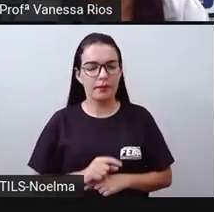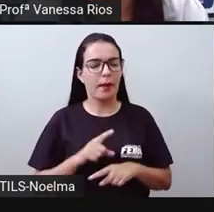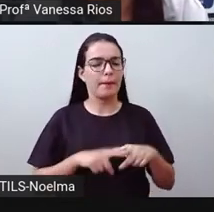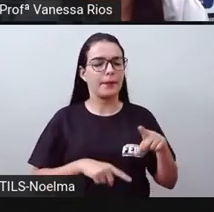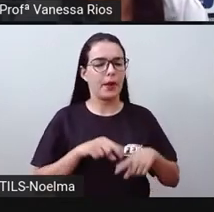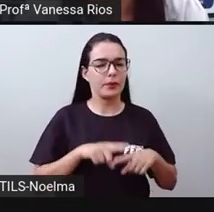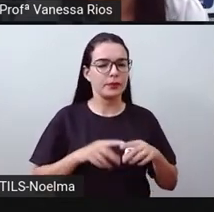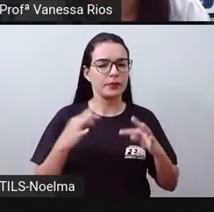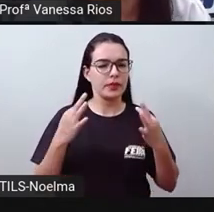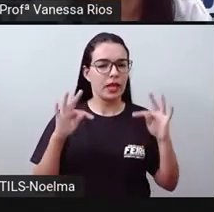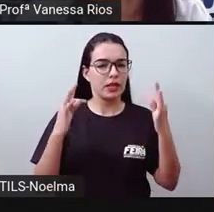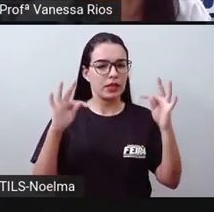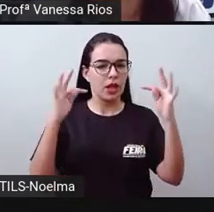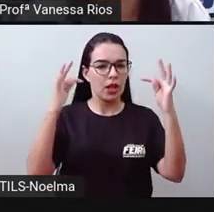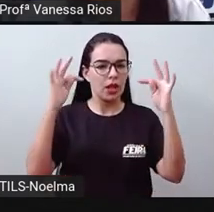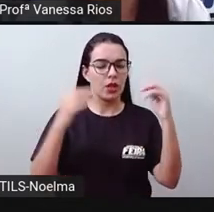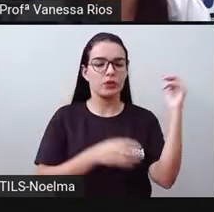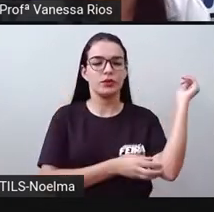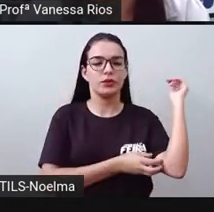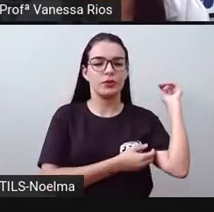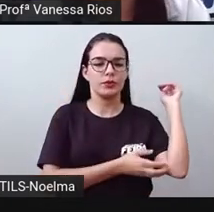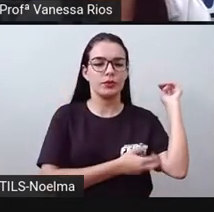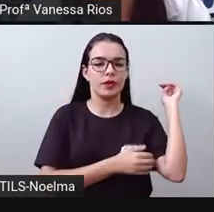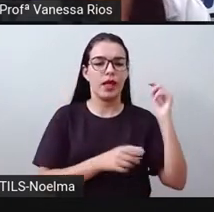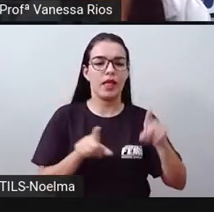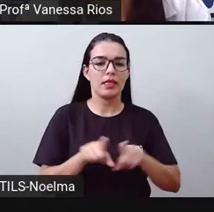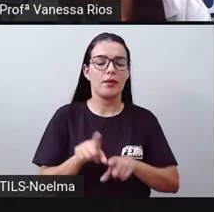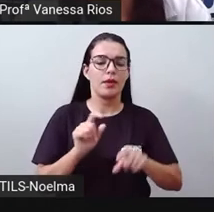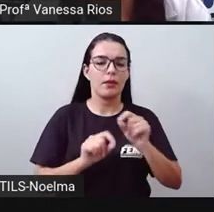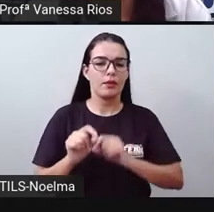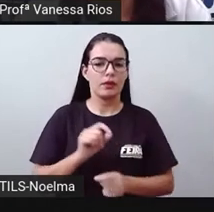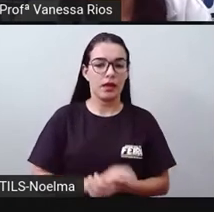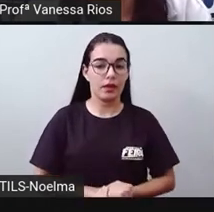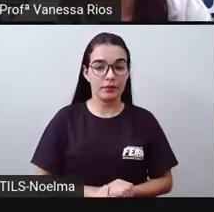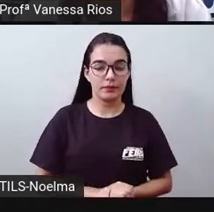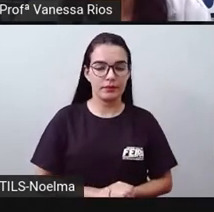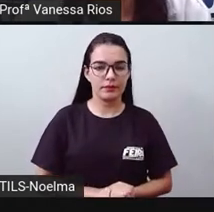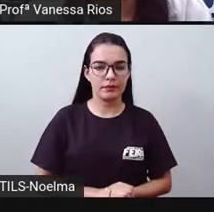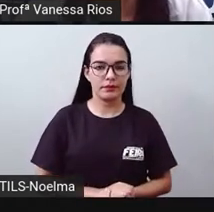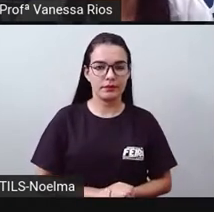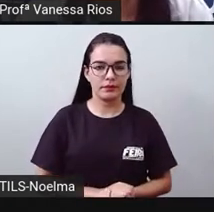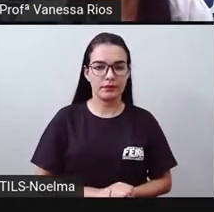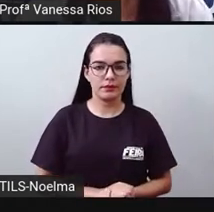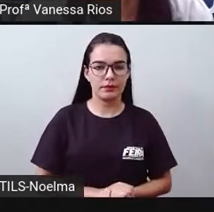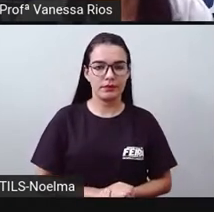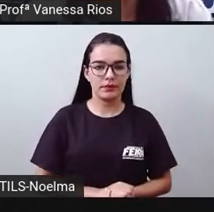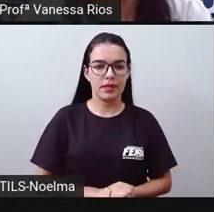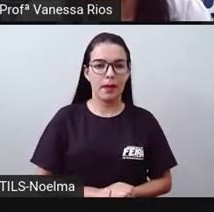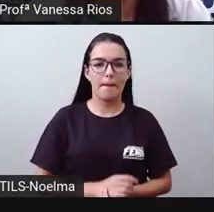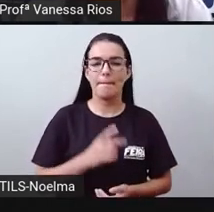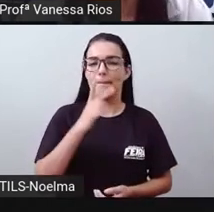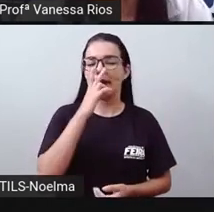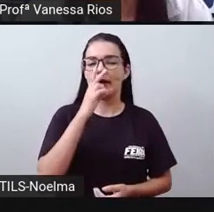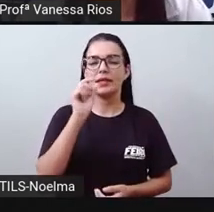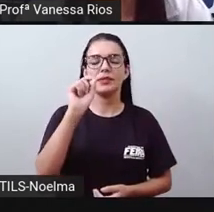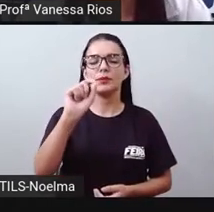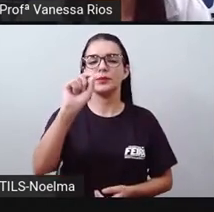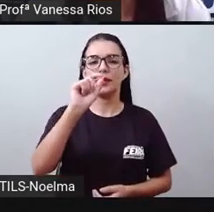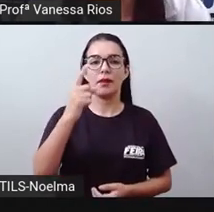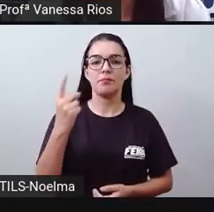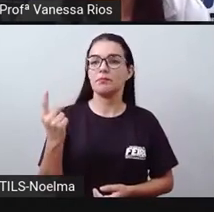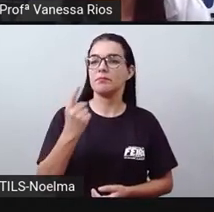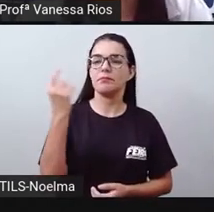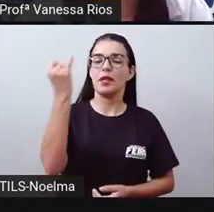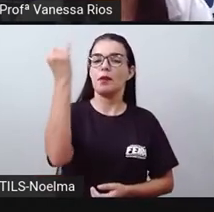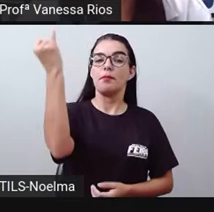aí tecnológicos, né, que se colocam aí como a ponta da tecnologia, com